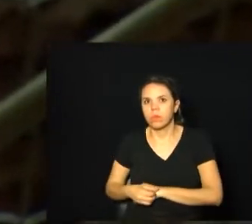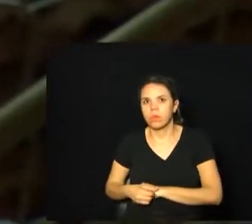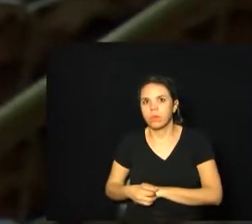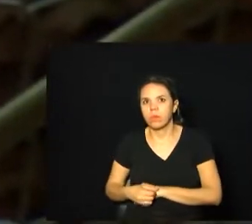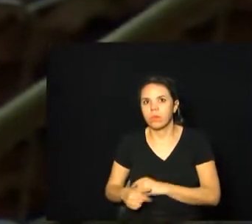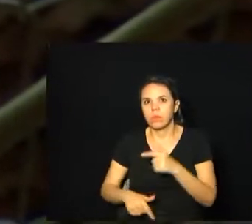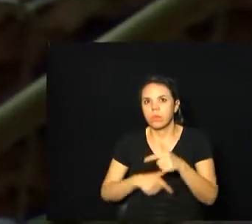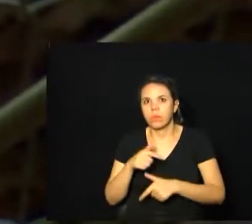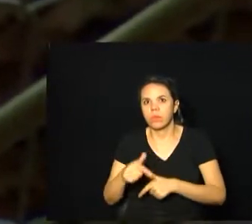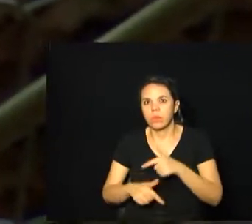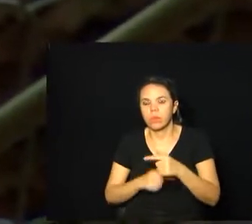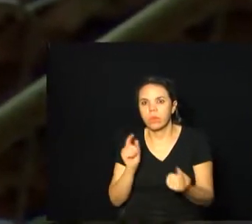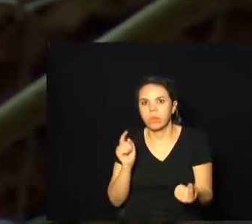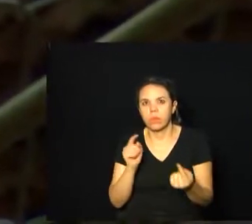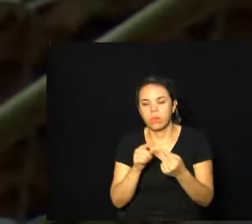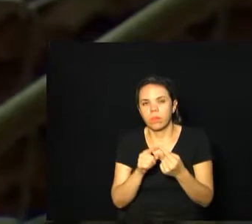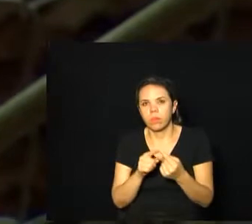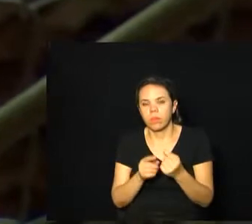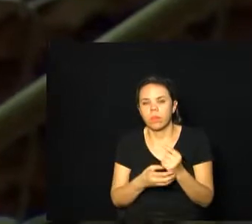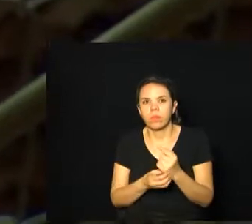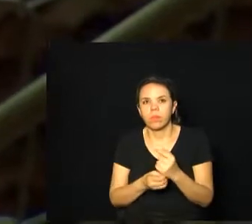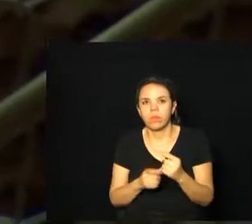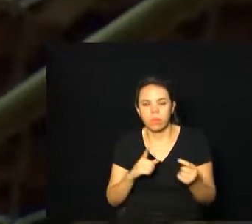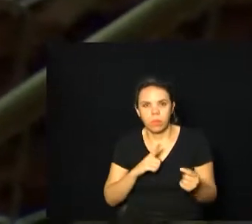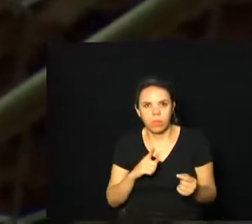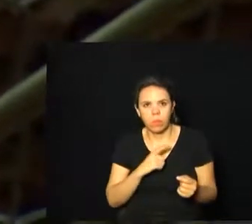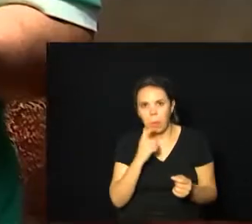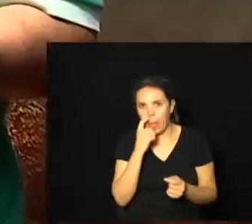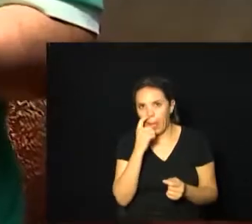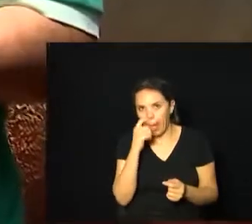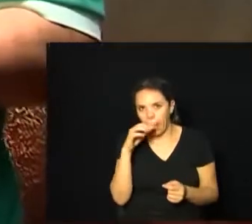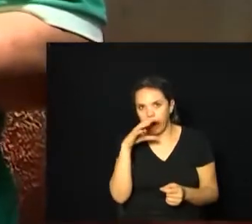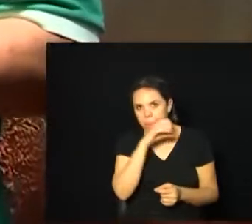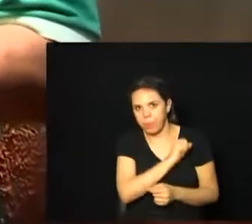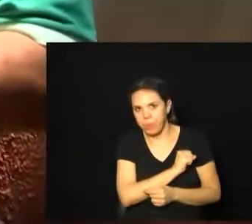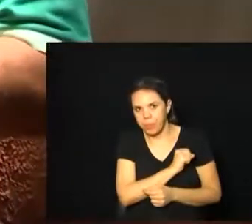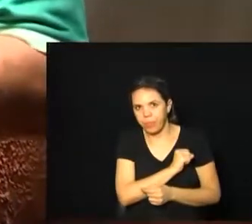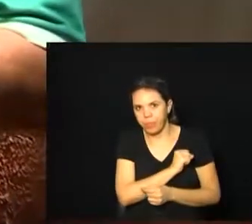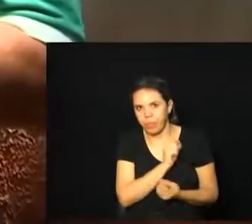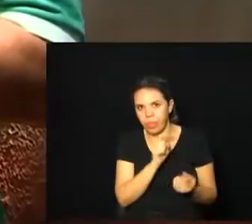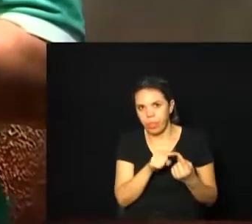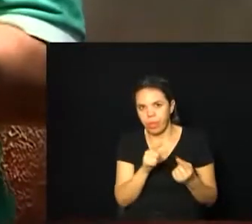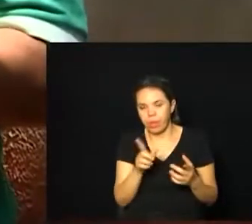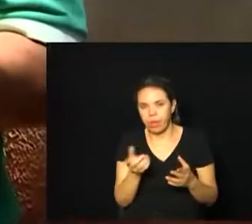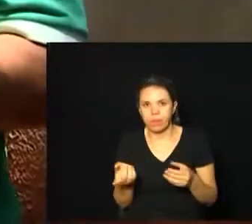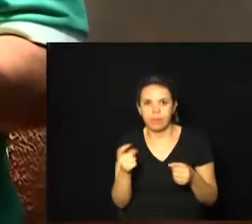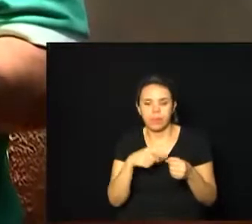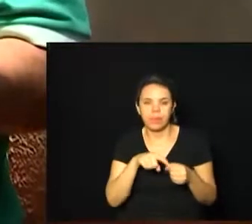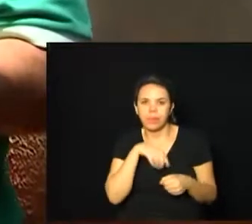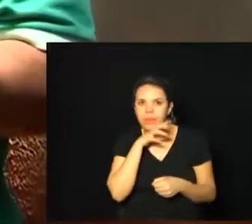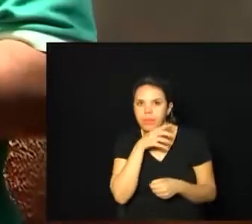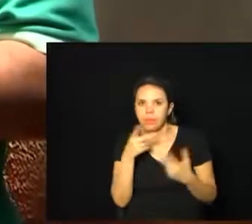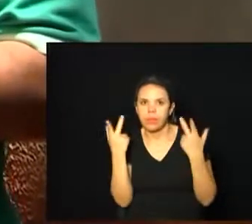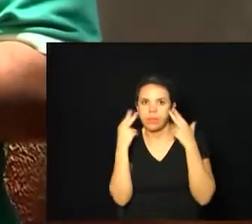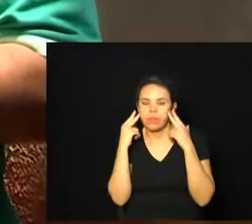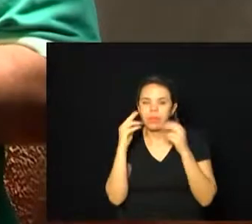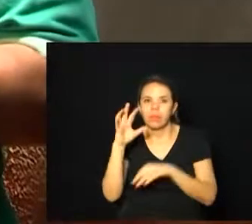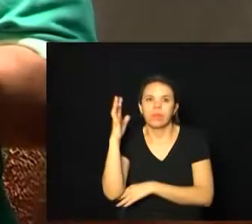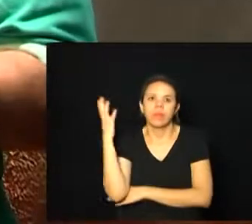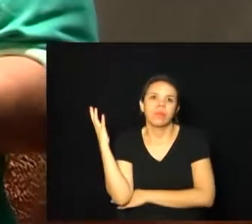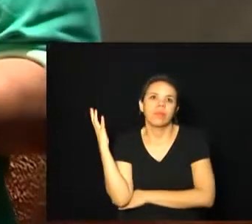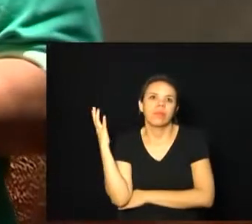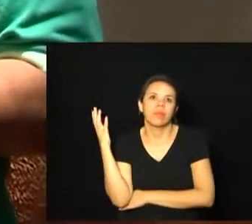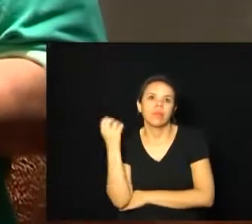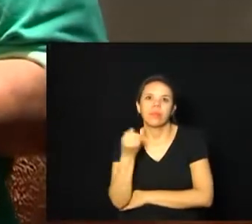ele tem que ser objetivo, ele tem que ser rápido, com o intuito de devolver o animal na natureza, o que em